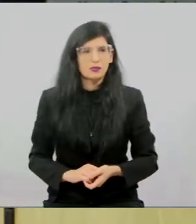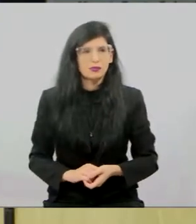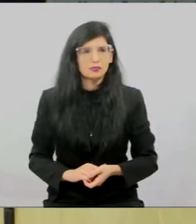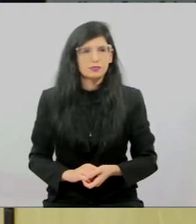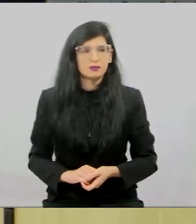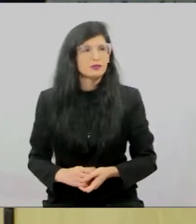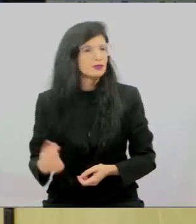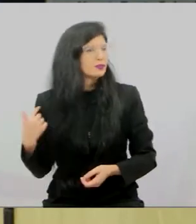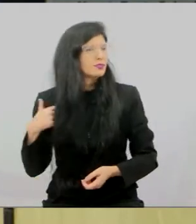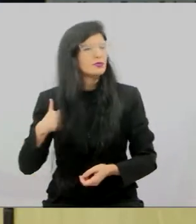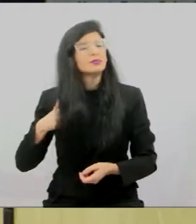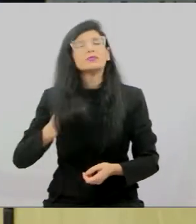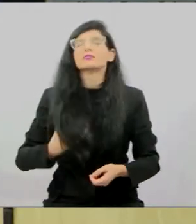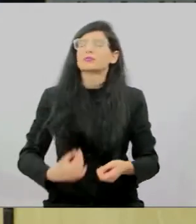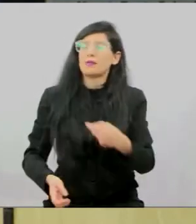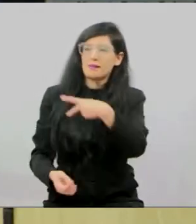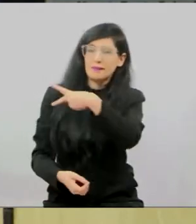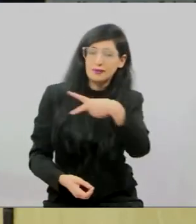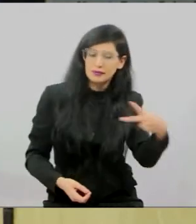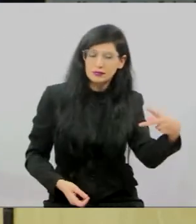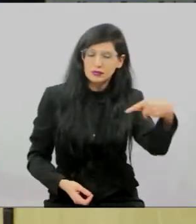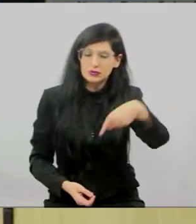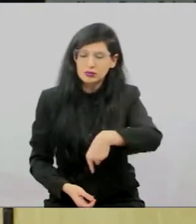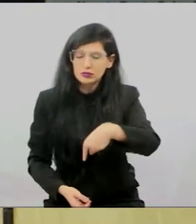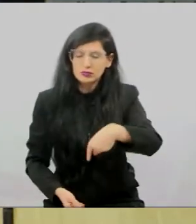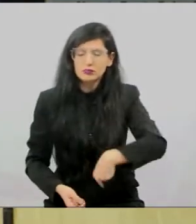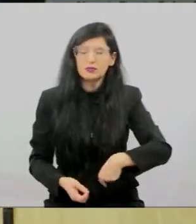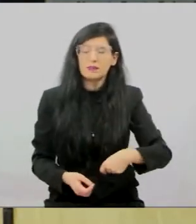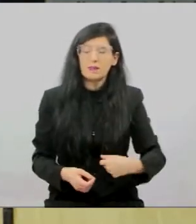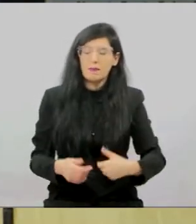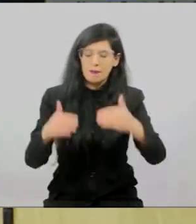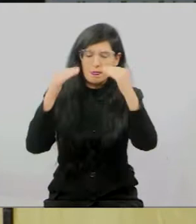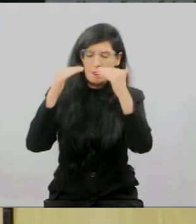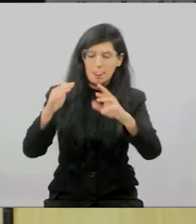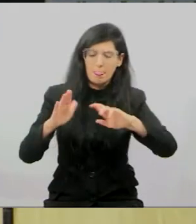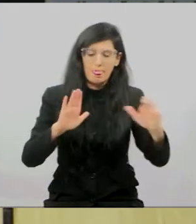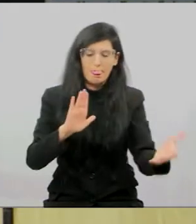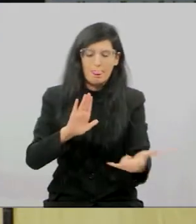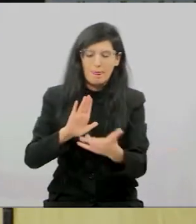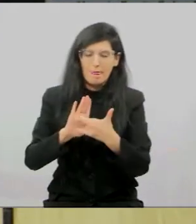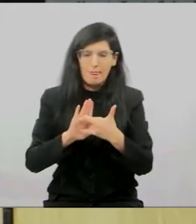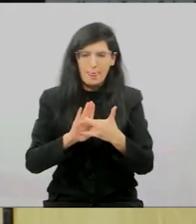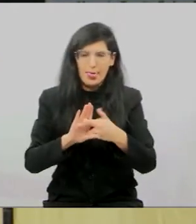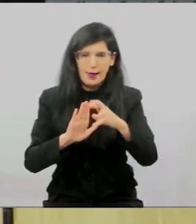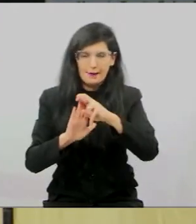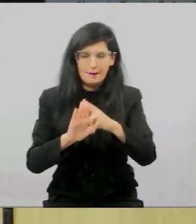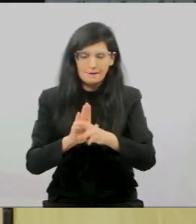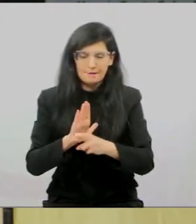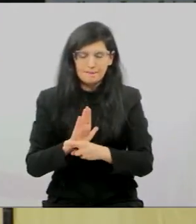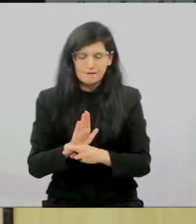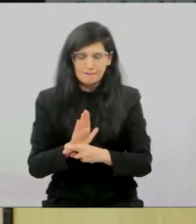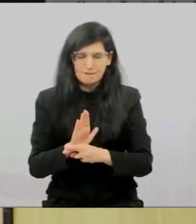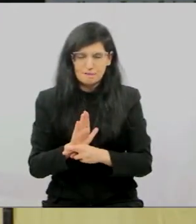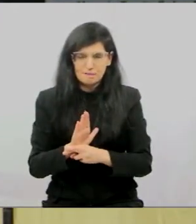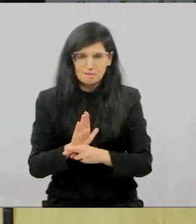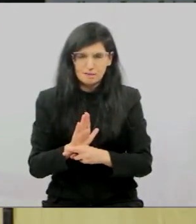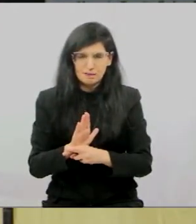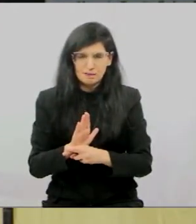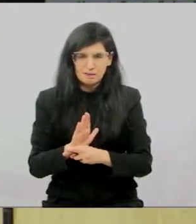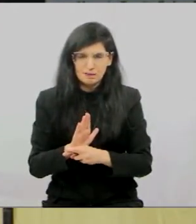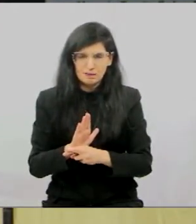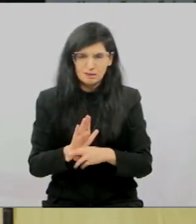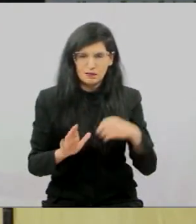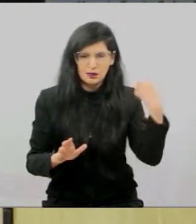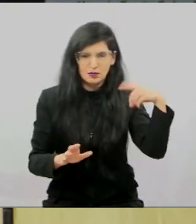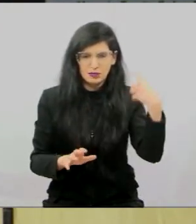Requeremos ao excelentíssimo senhor presidente desta casa, ouvido e aprovado pelo egrégio plenário, cumpridas as formalidades regimentais, seja oficiado ao